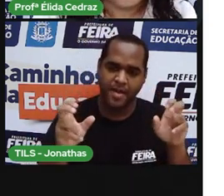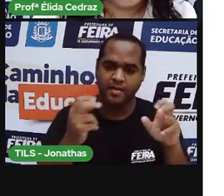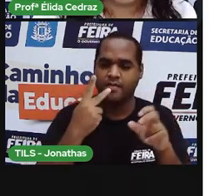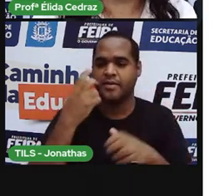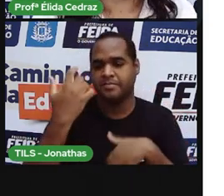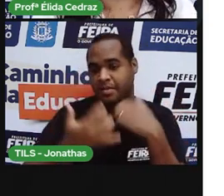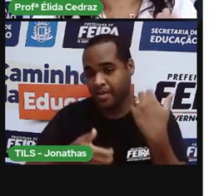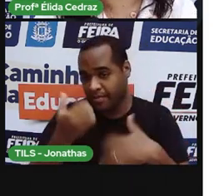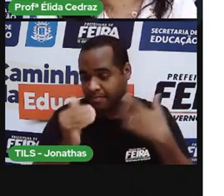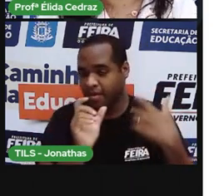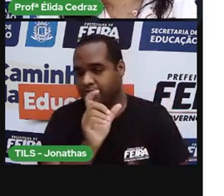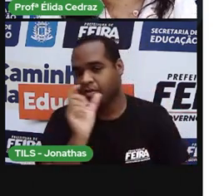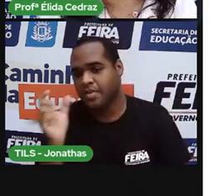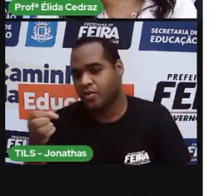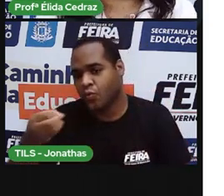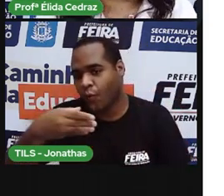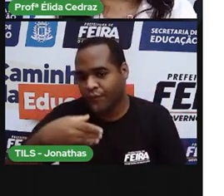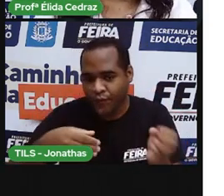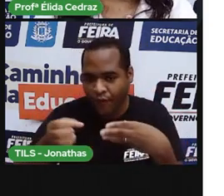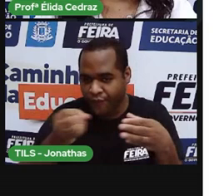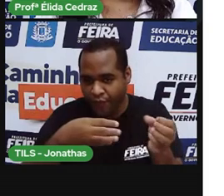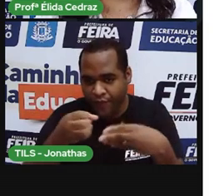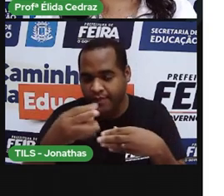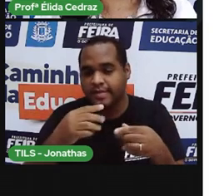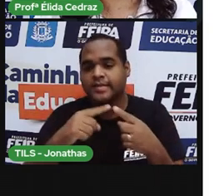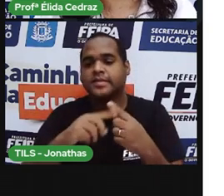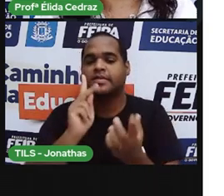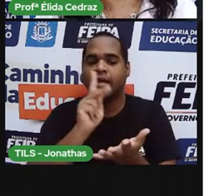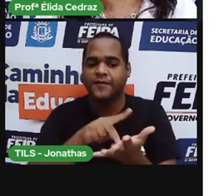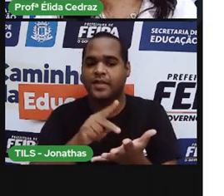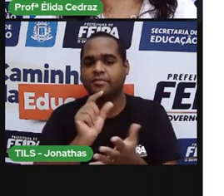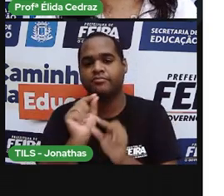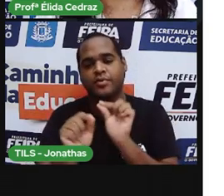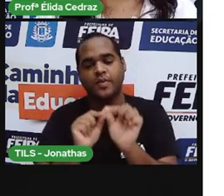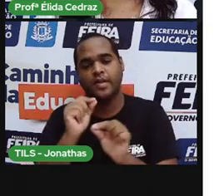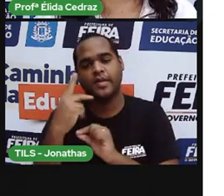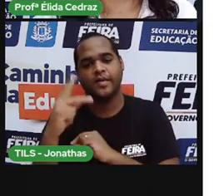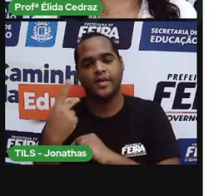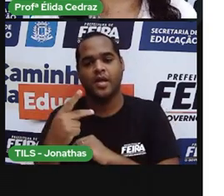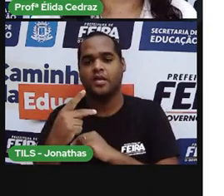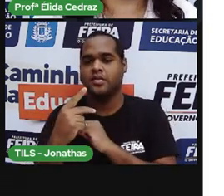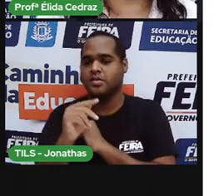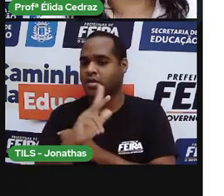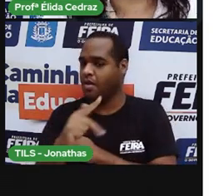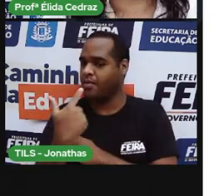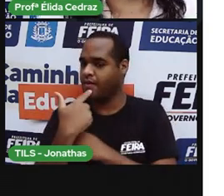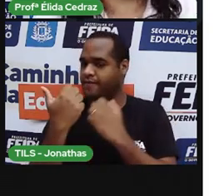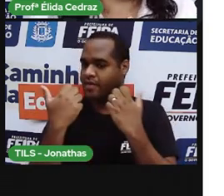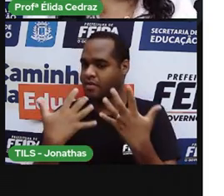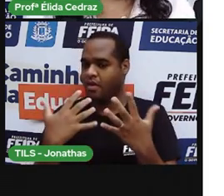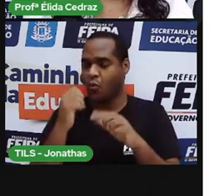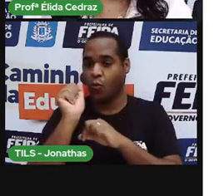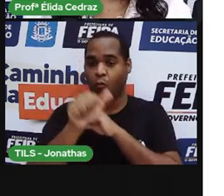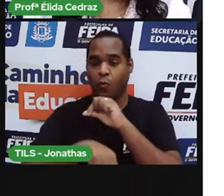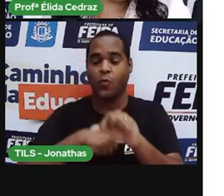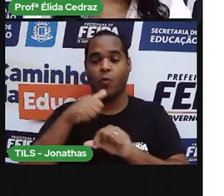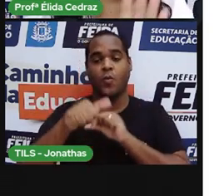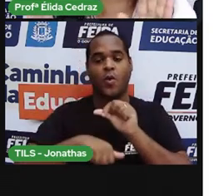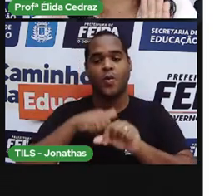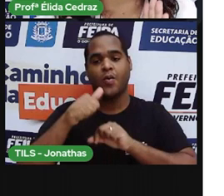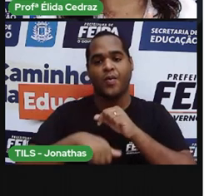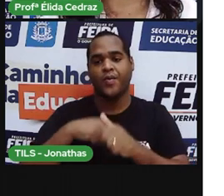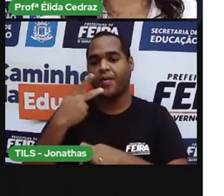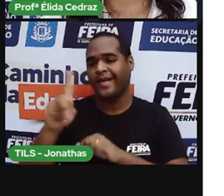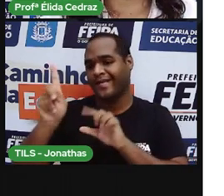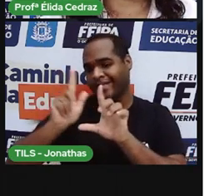palavras novas com essas palavras que estão aí. Só que a Pro não quer que mude as outras